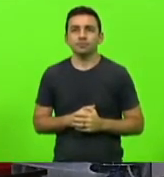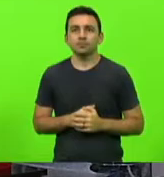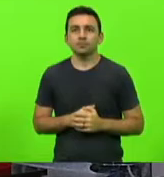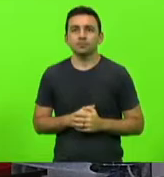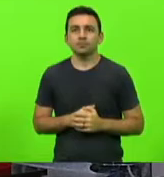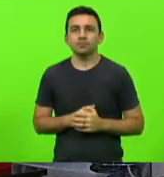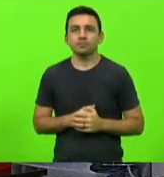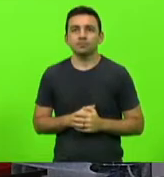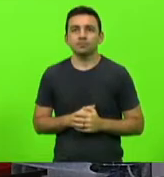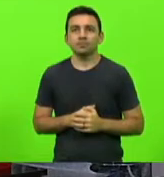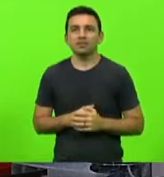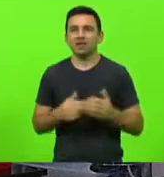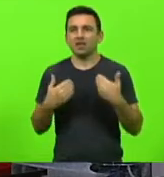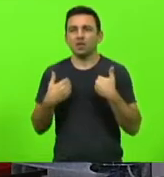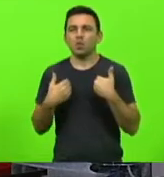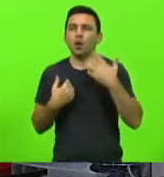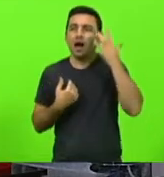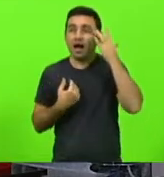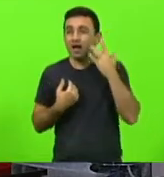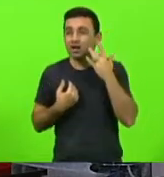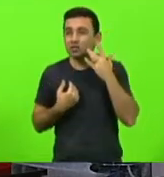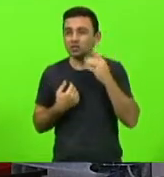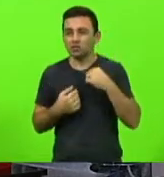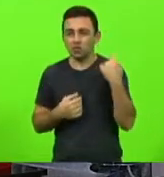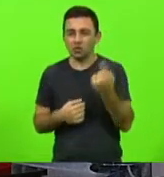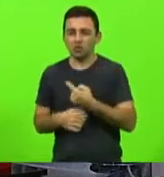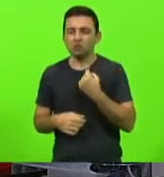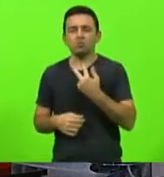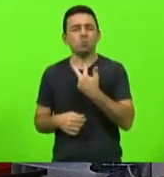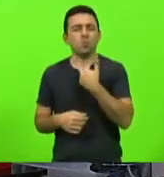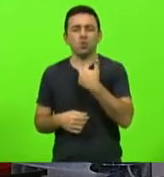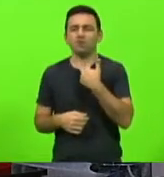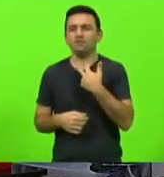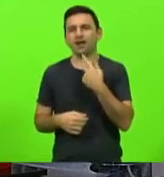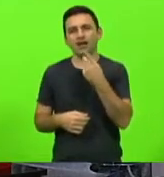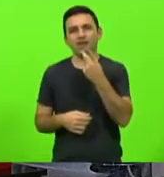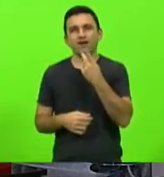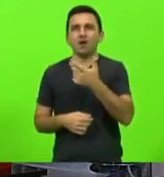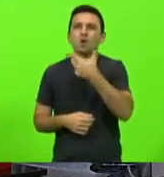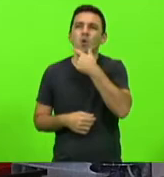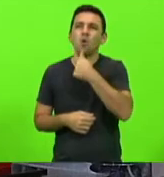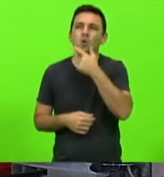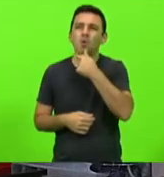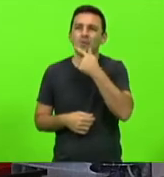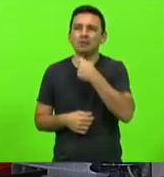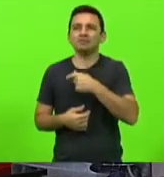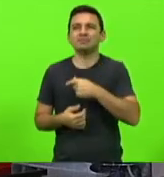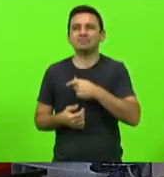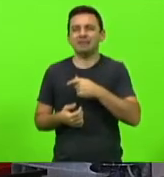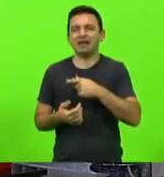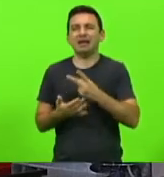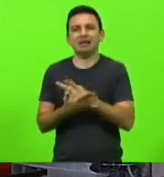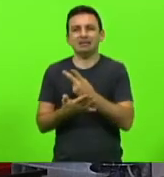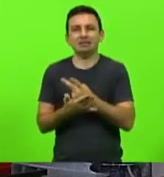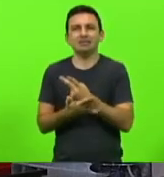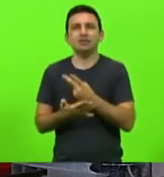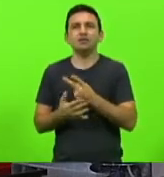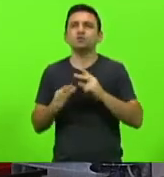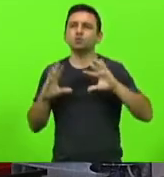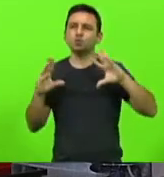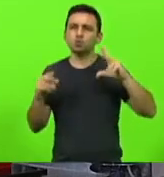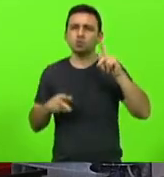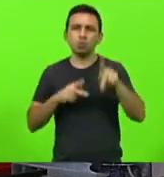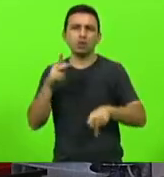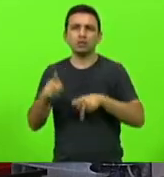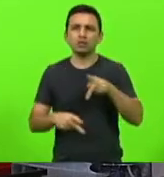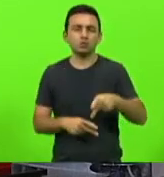falar sobre esse cara que dá ânsia de vômito. Não é? E olha que foi bem votado, né? Então, o povo também não conhecia ele,